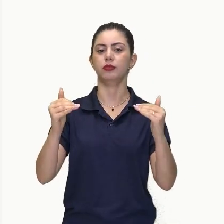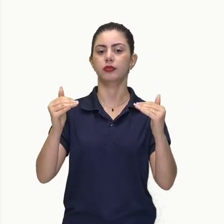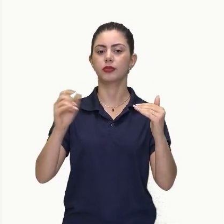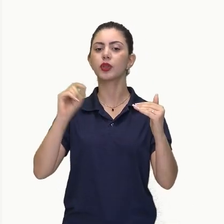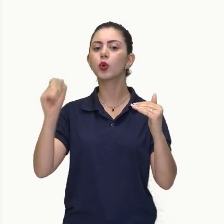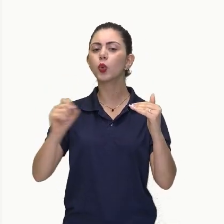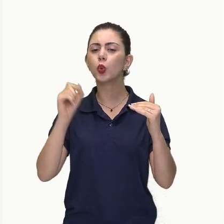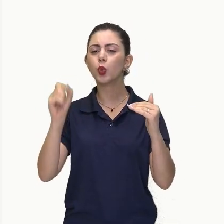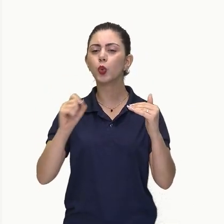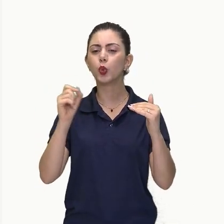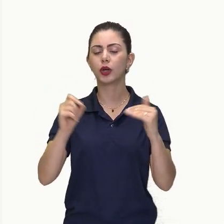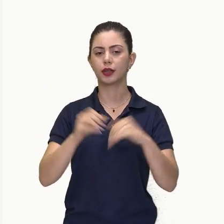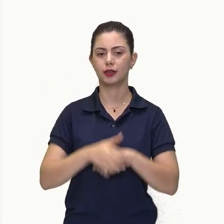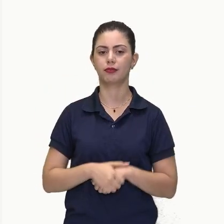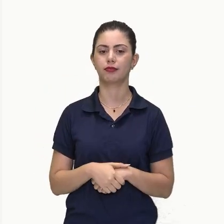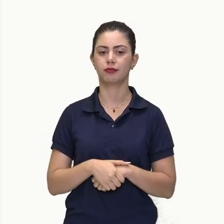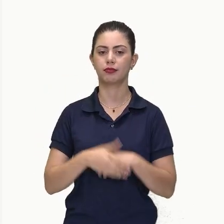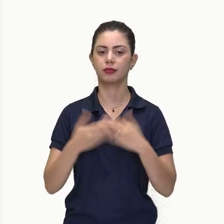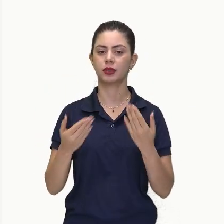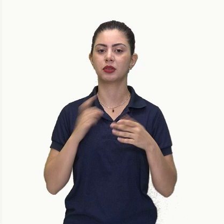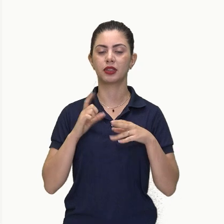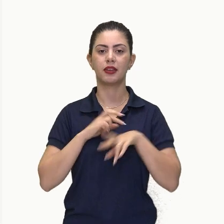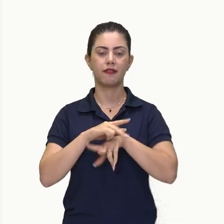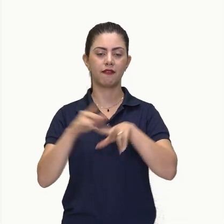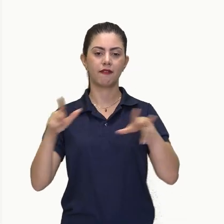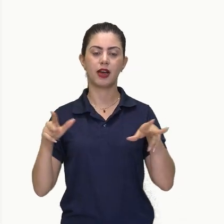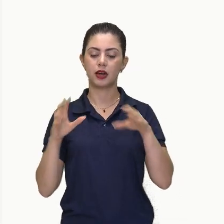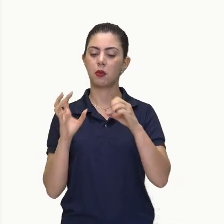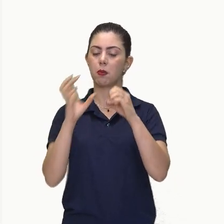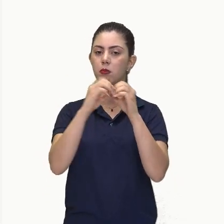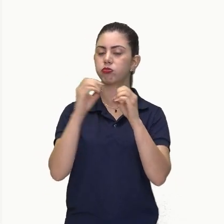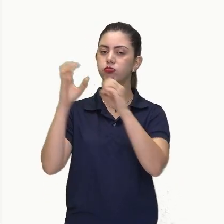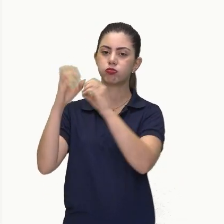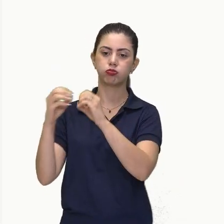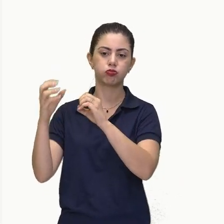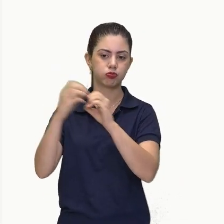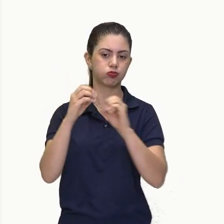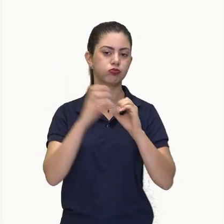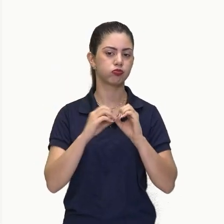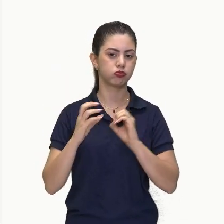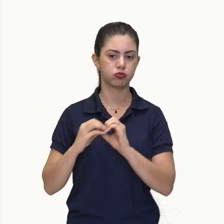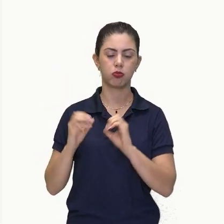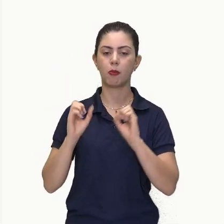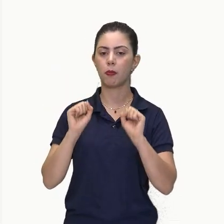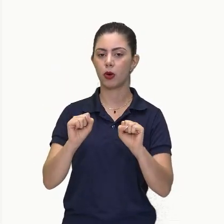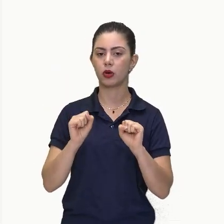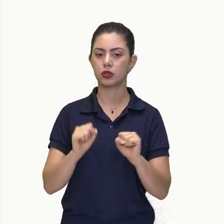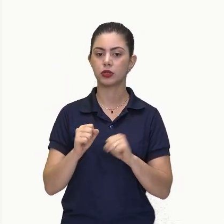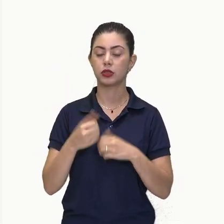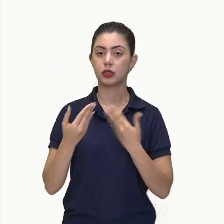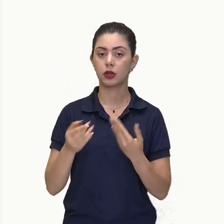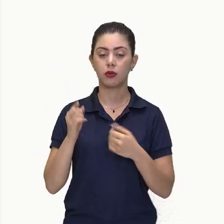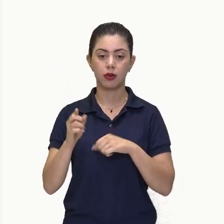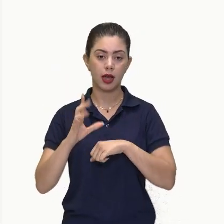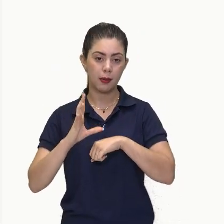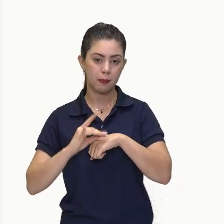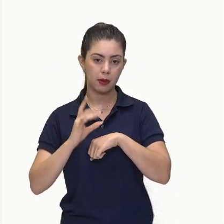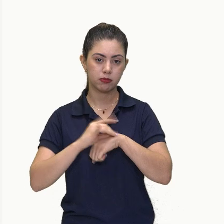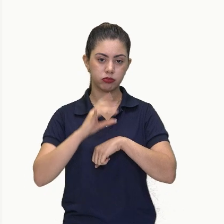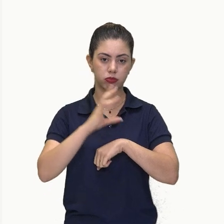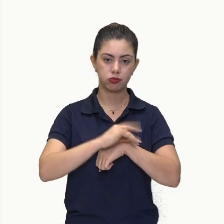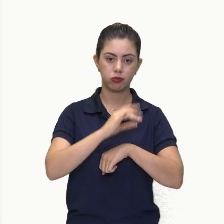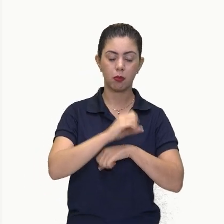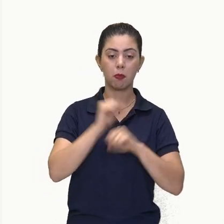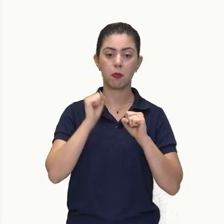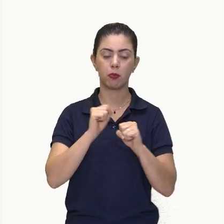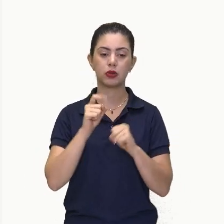gente observa as várias relações que podem acontecer nessa teia alimentar. Né? Esse gafanhoto pode ser alimentado